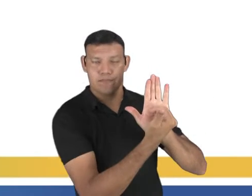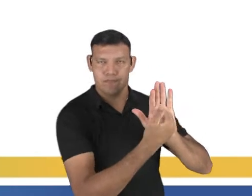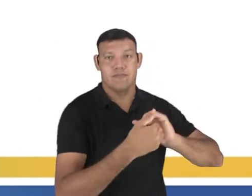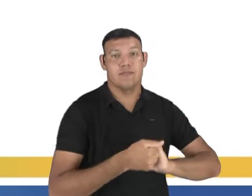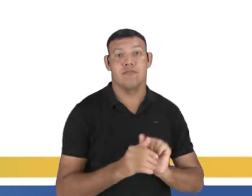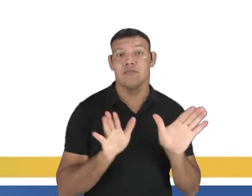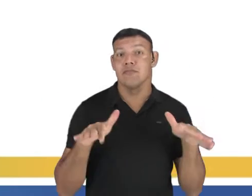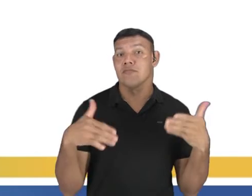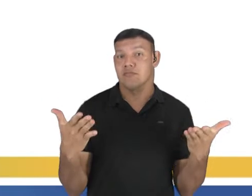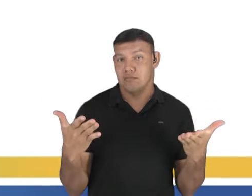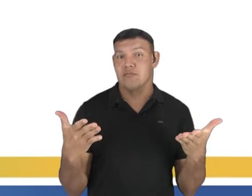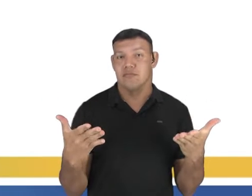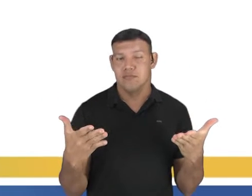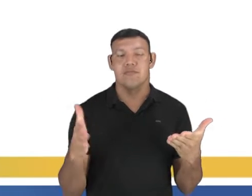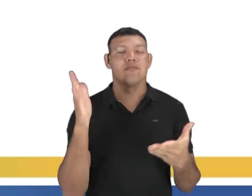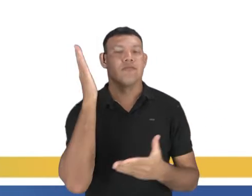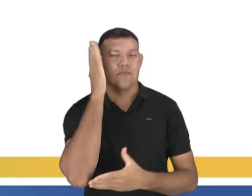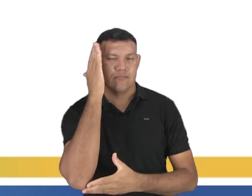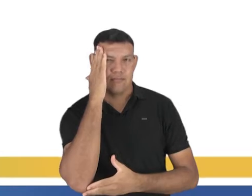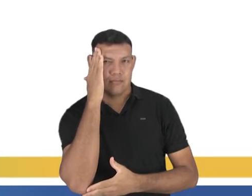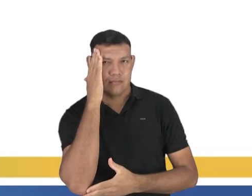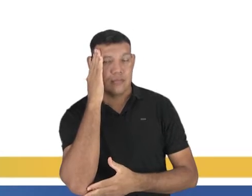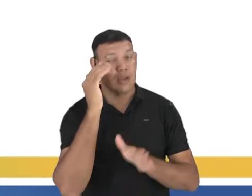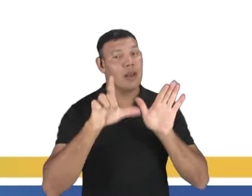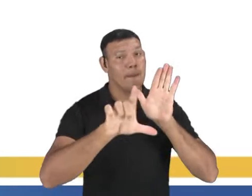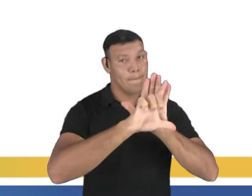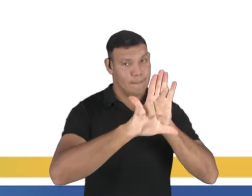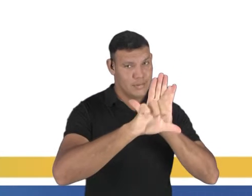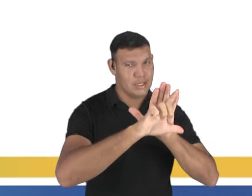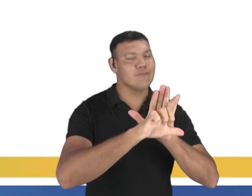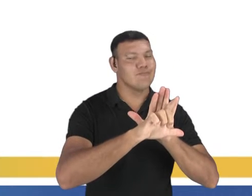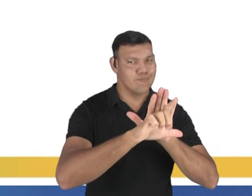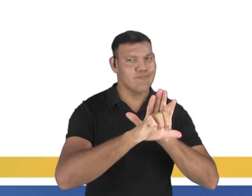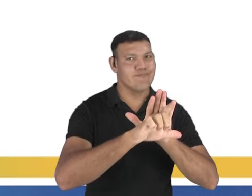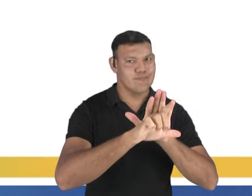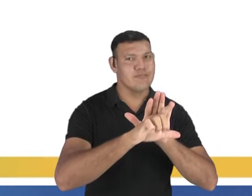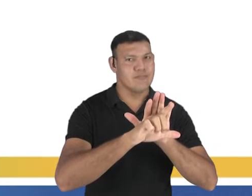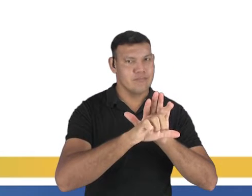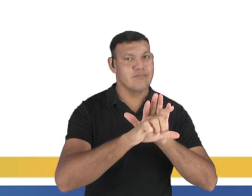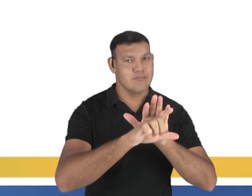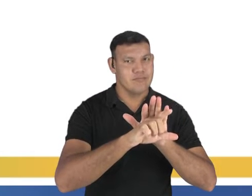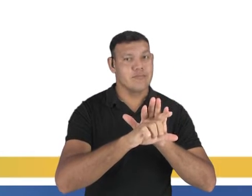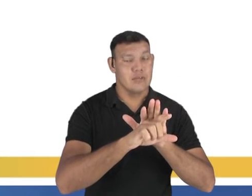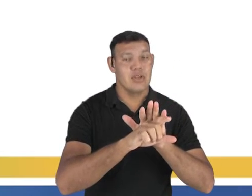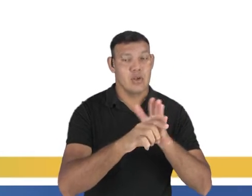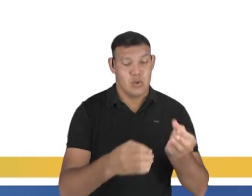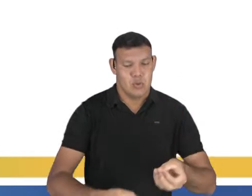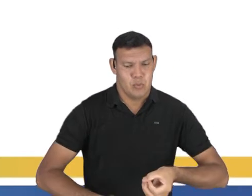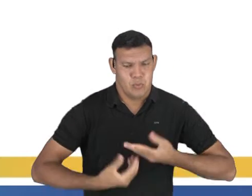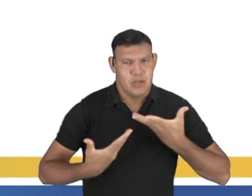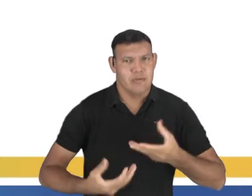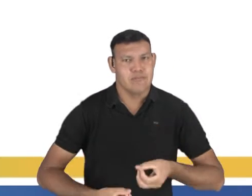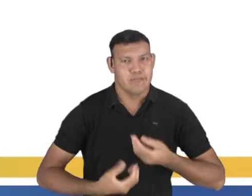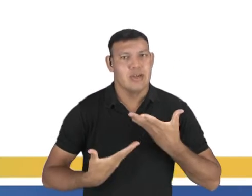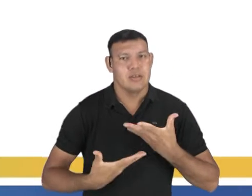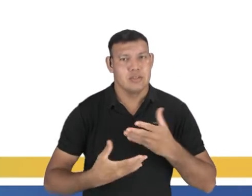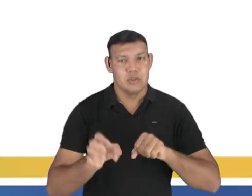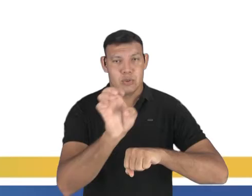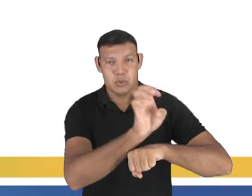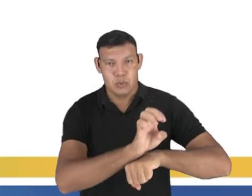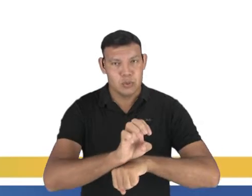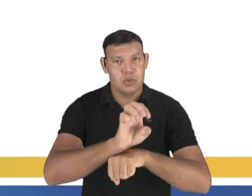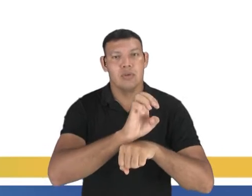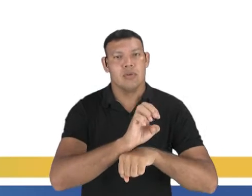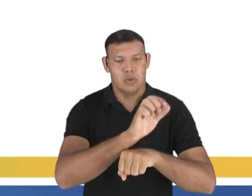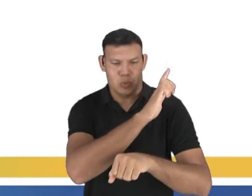Ou seja, nós sabemos que as leis elas acabam emanando da estrutura do Estado. O Estado,